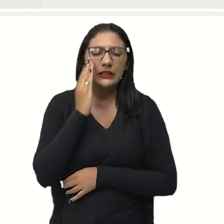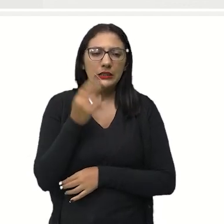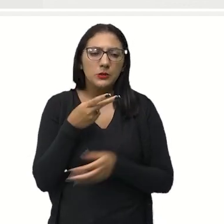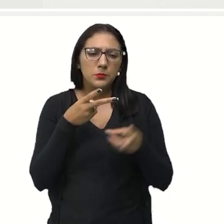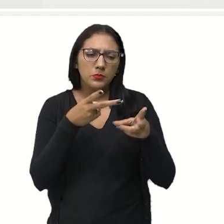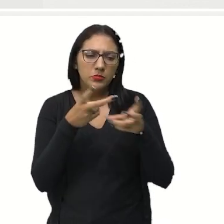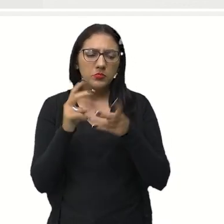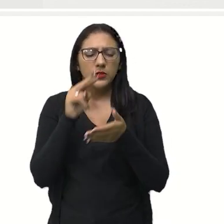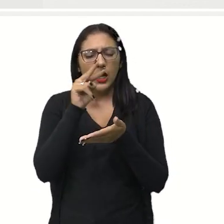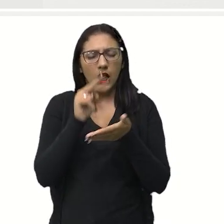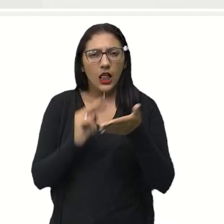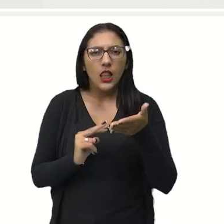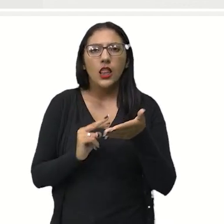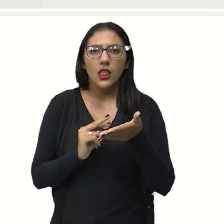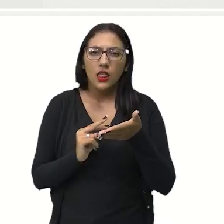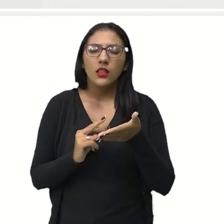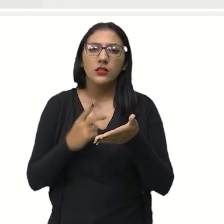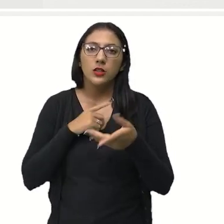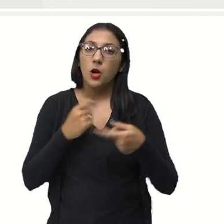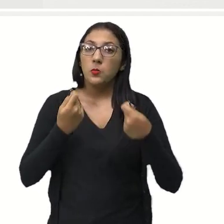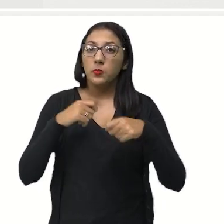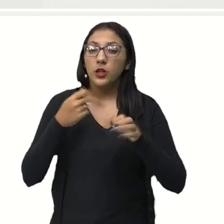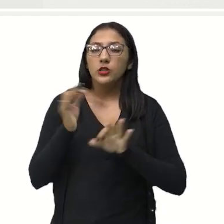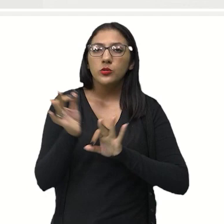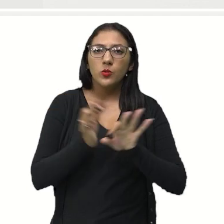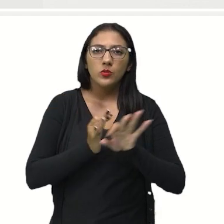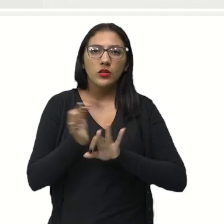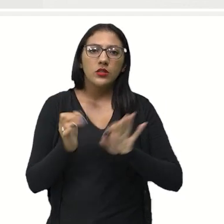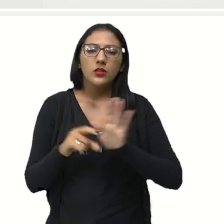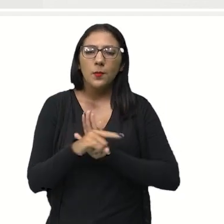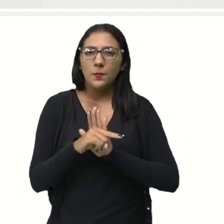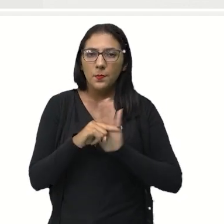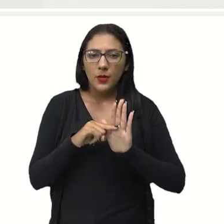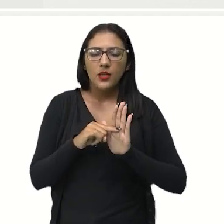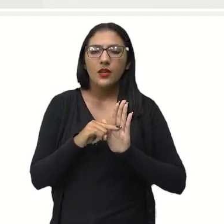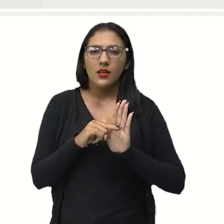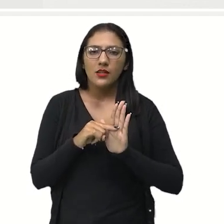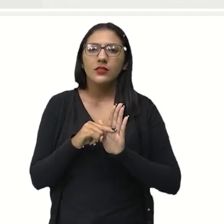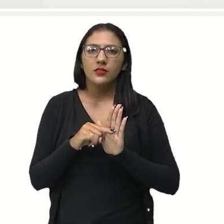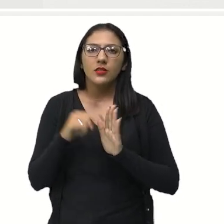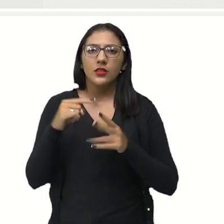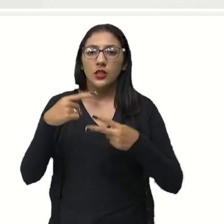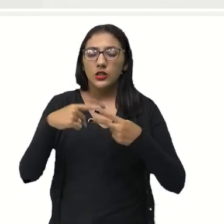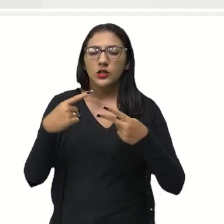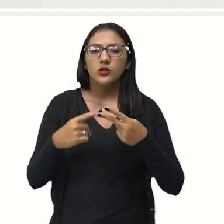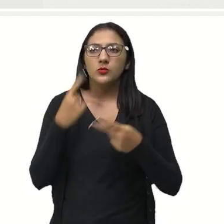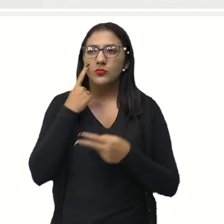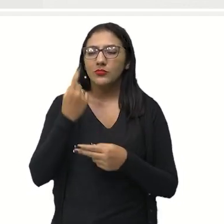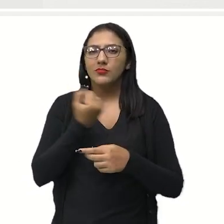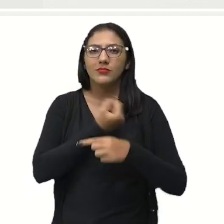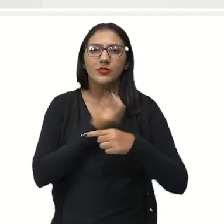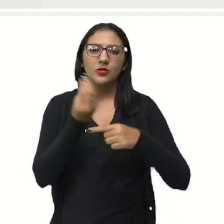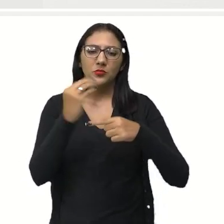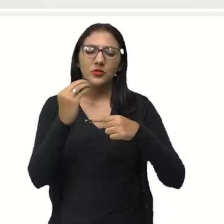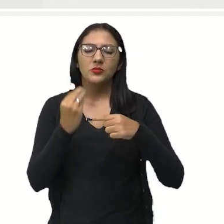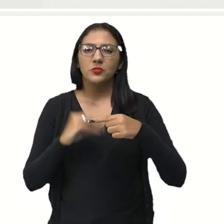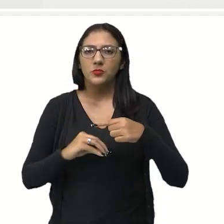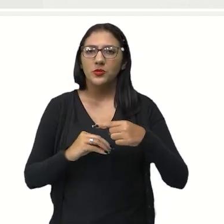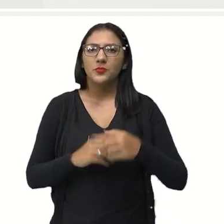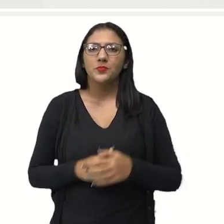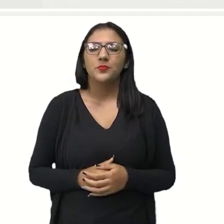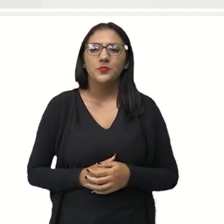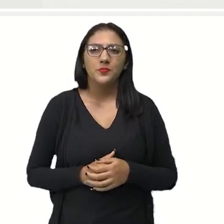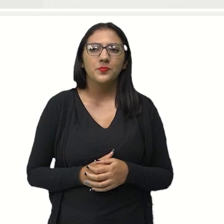interpretar corretamente que era necessário realizar a subtração dessas duas frações que estavam aí na nossa